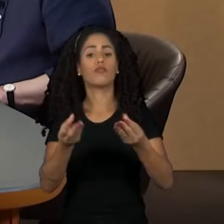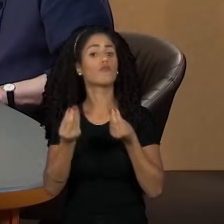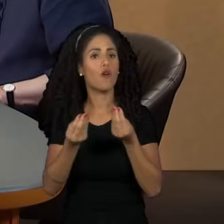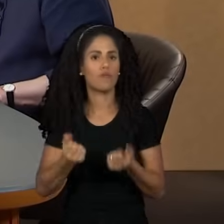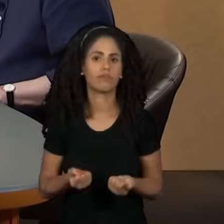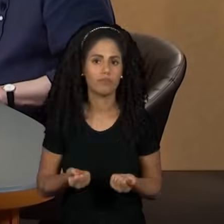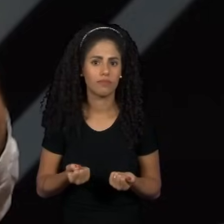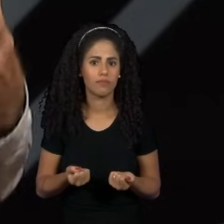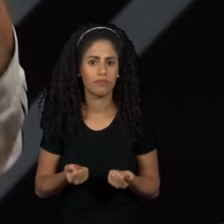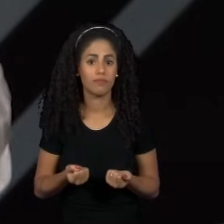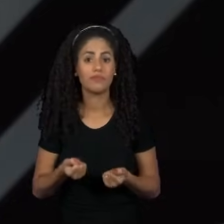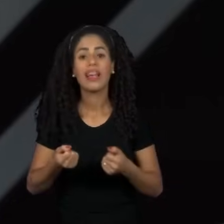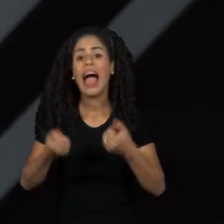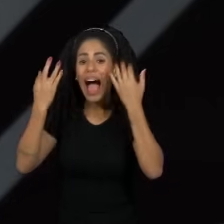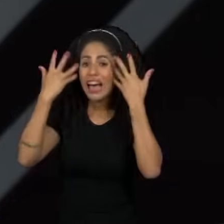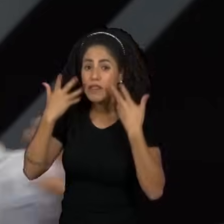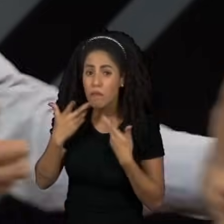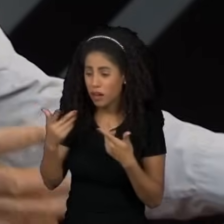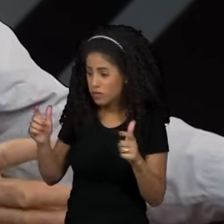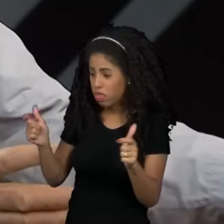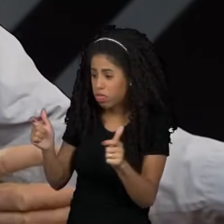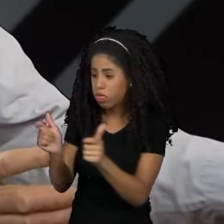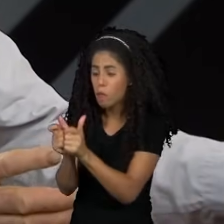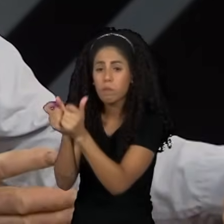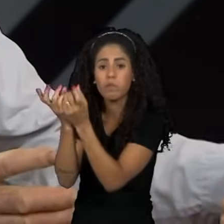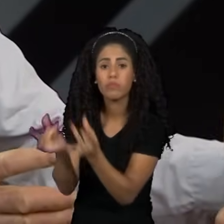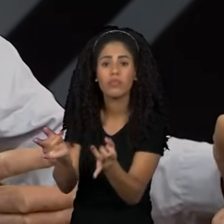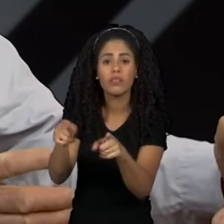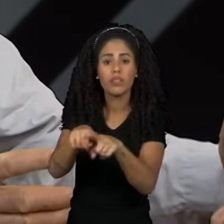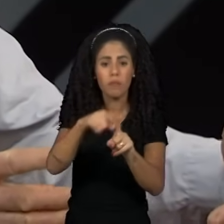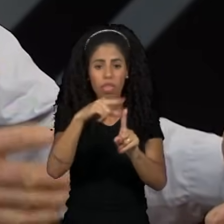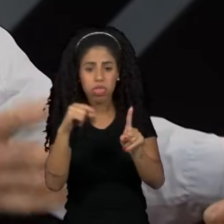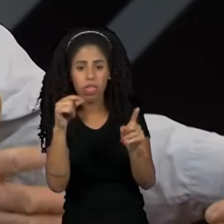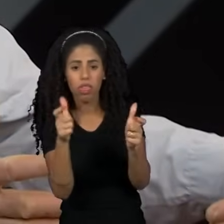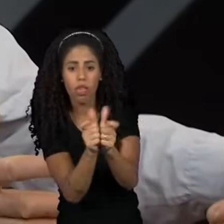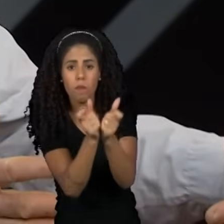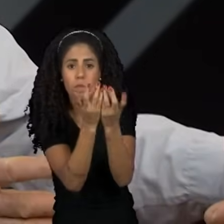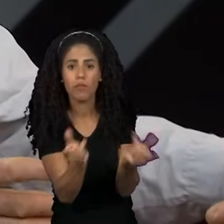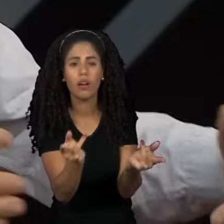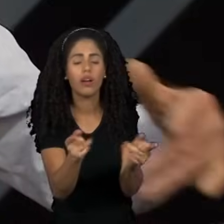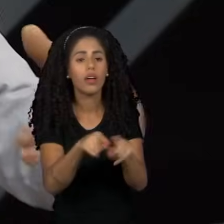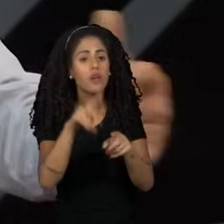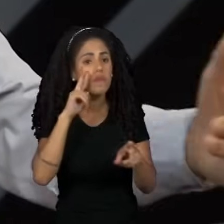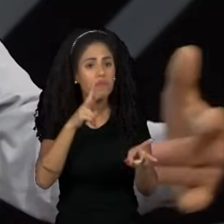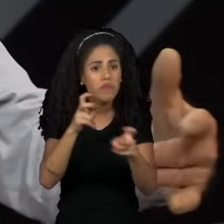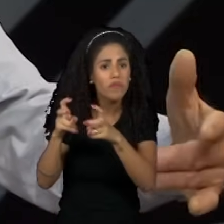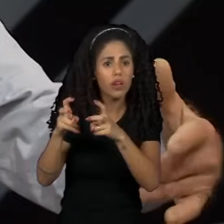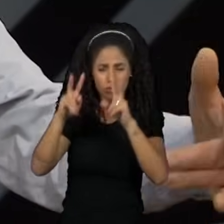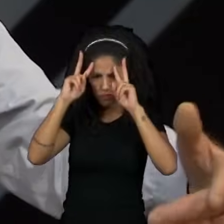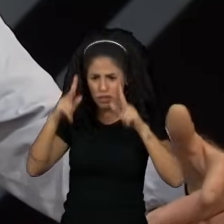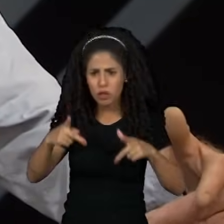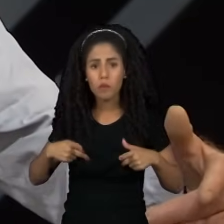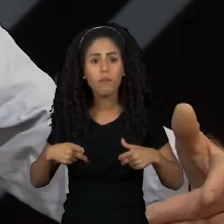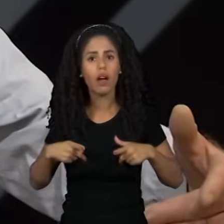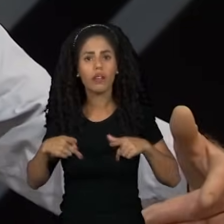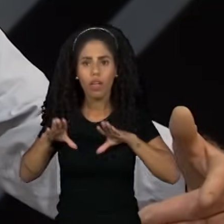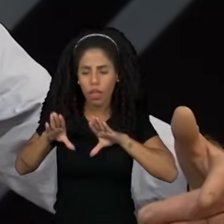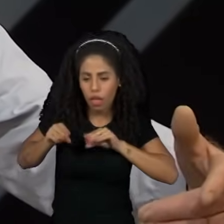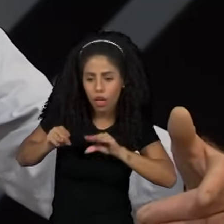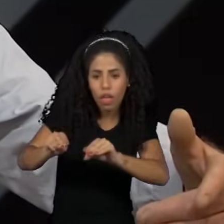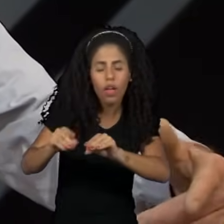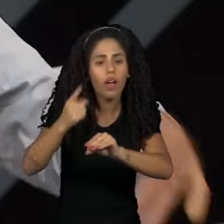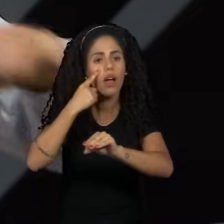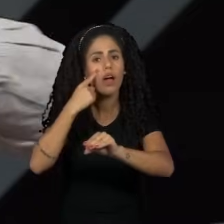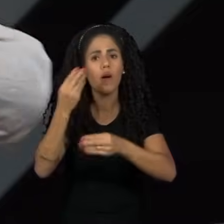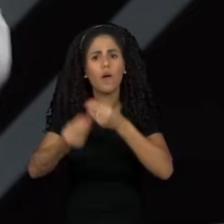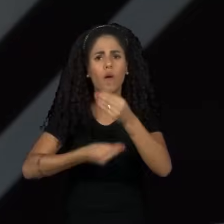perdeu o habitat. Eu vejo o lugar onde o ser humano se começa a ubicar, ou seja, a